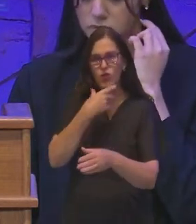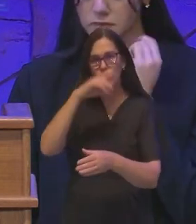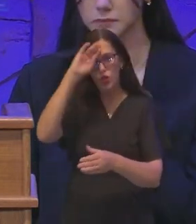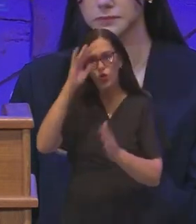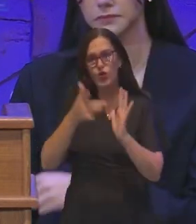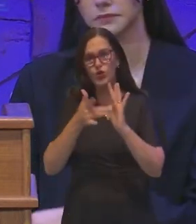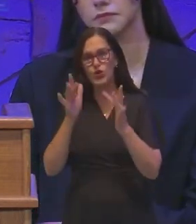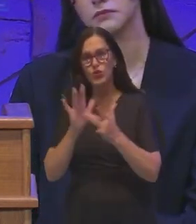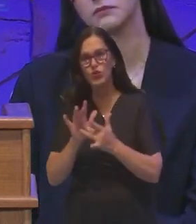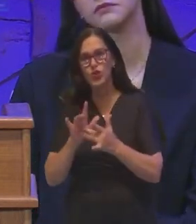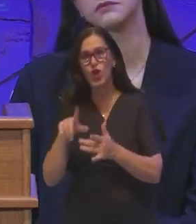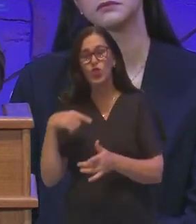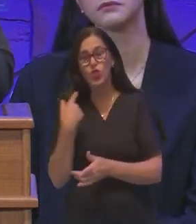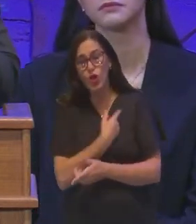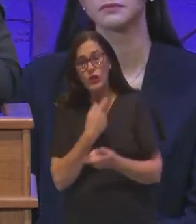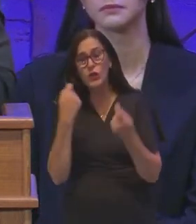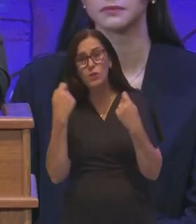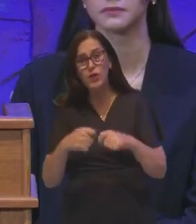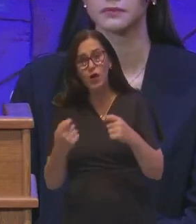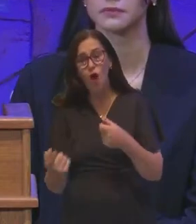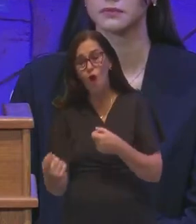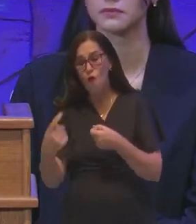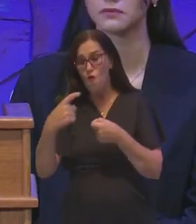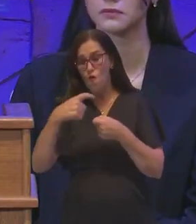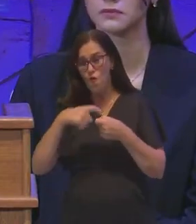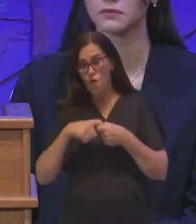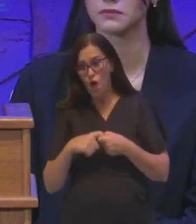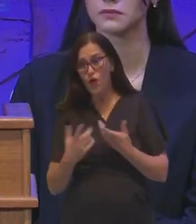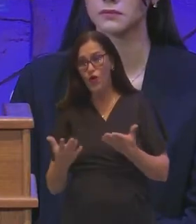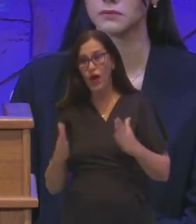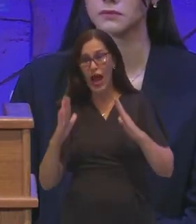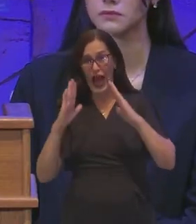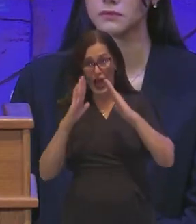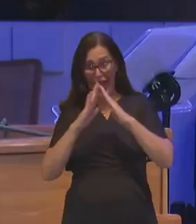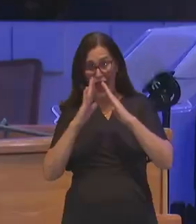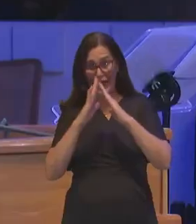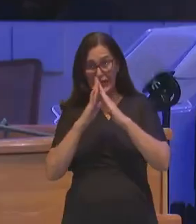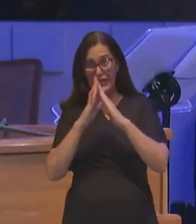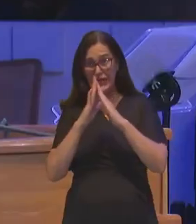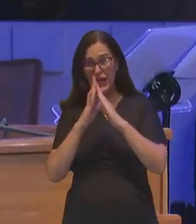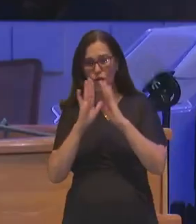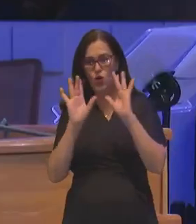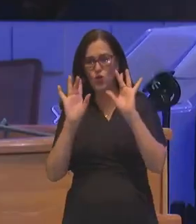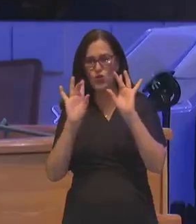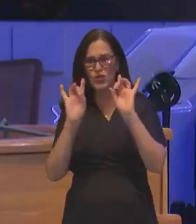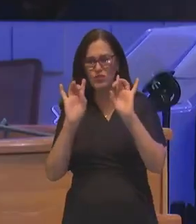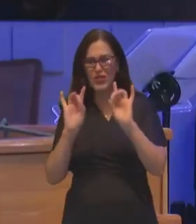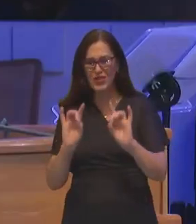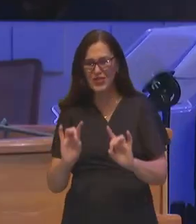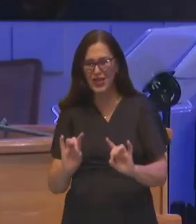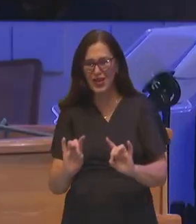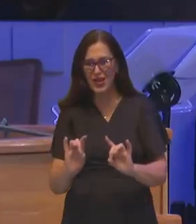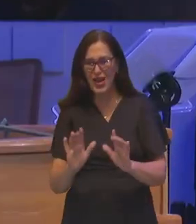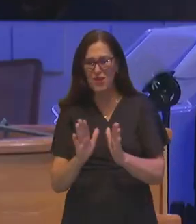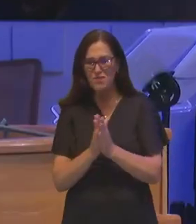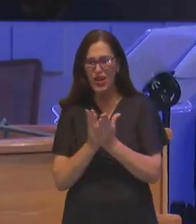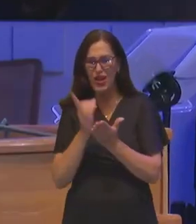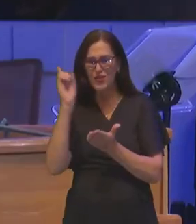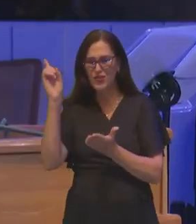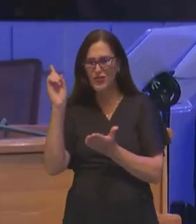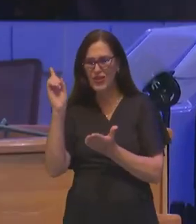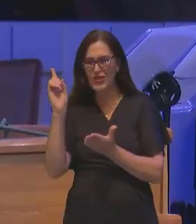Jesus. Precisamos voltar a fazer do nosso lar um lugar especial, onde a palavra do Senhor